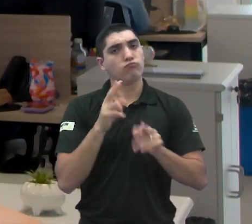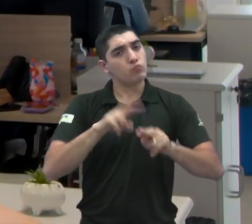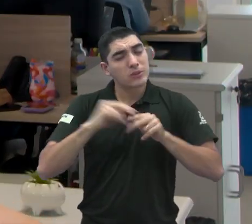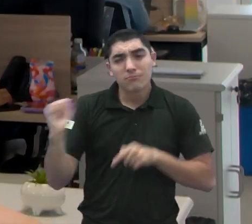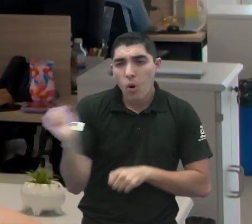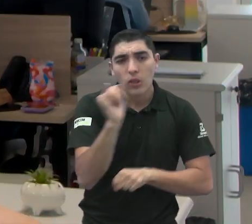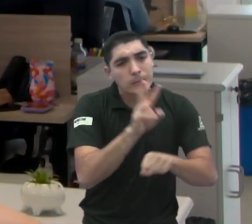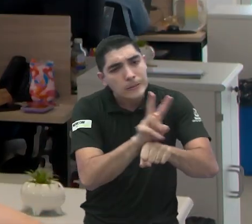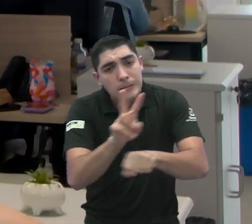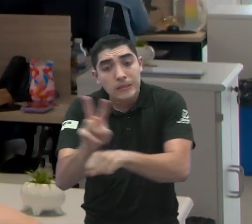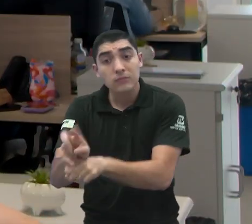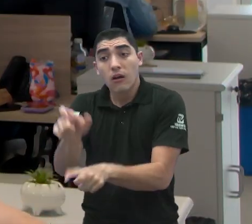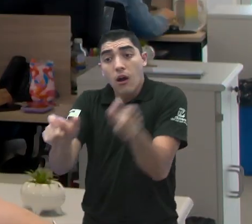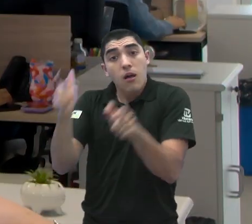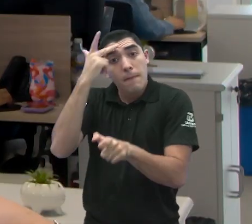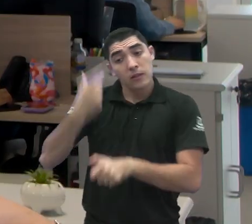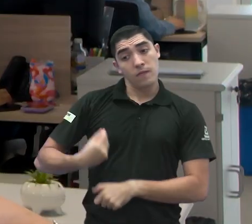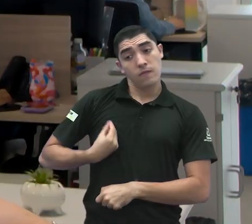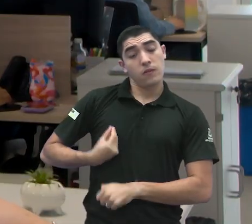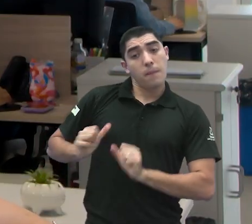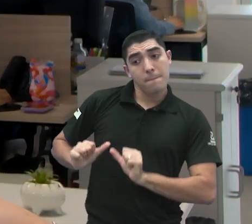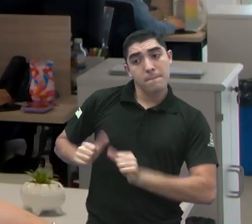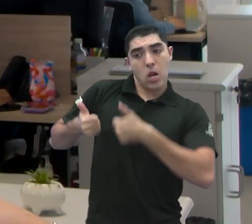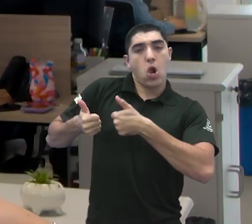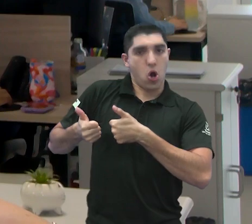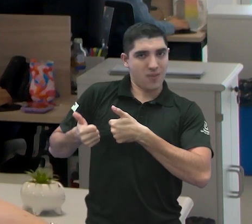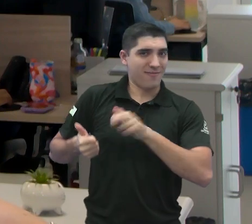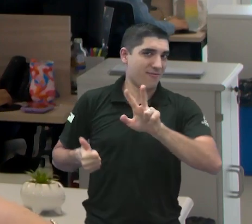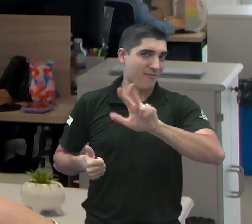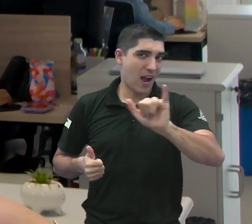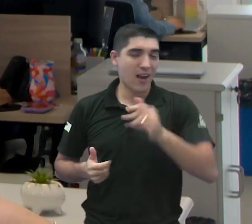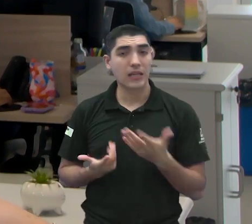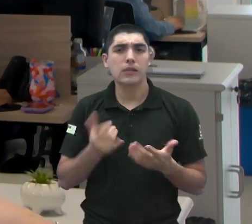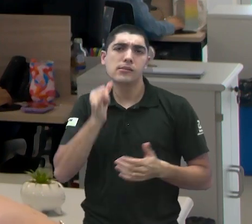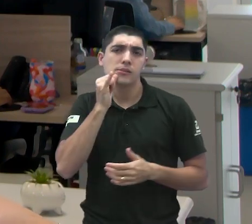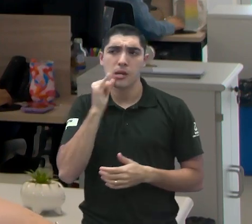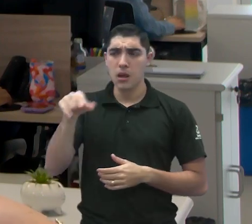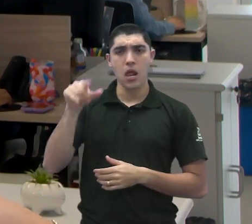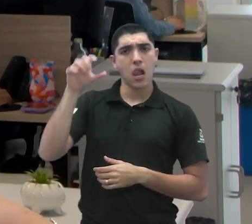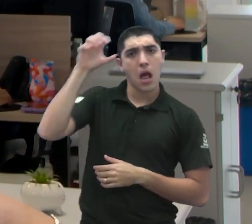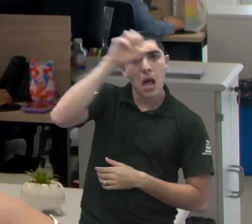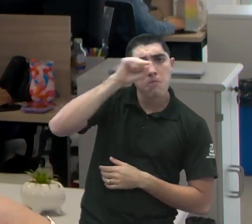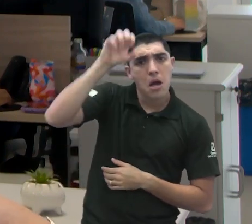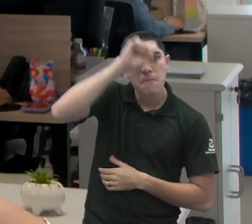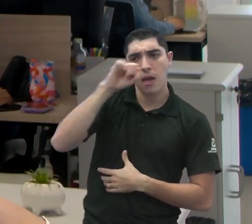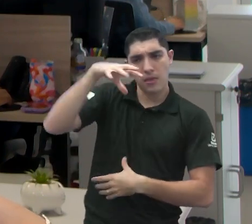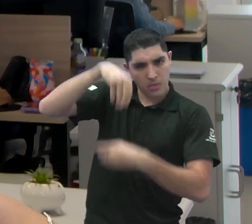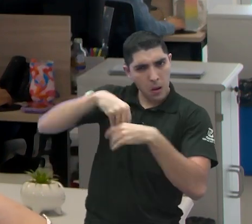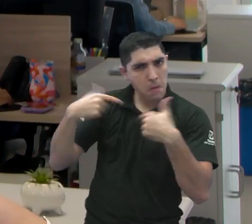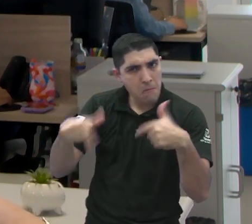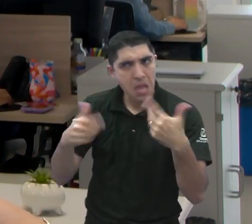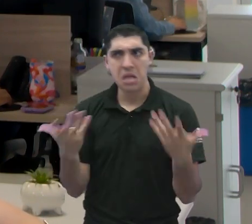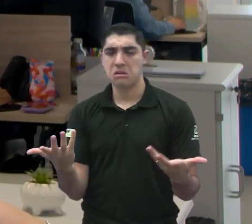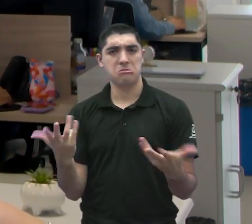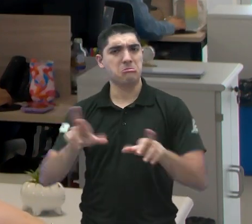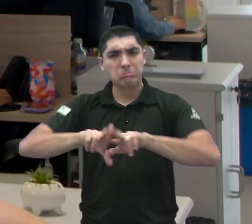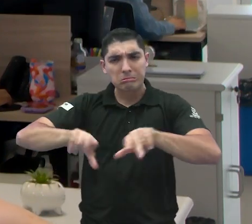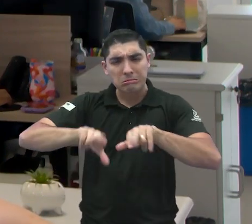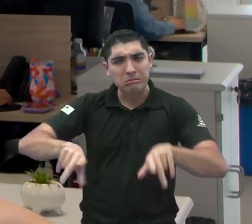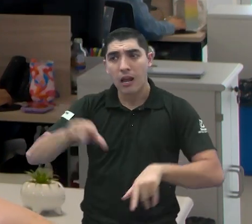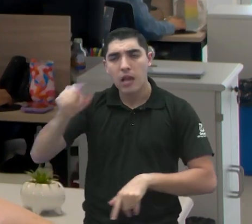evidência. Então, isso tudo é muito importante porque a pessoa leva para a vida dela também, né? Então, tudo que ela ganha na empresa, que ela